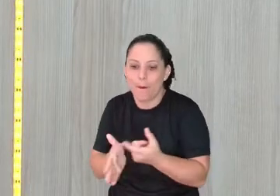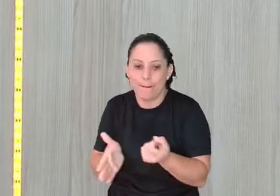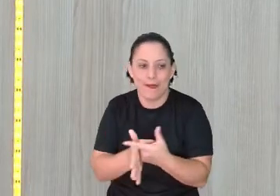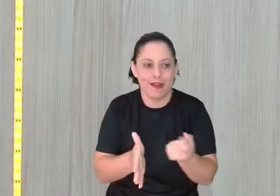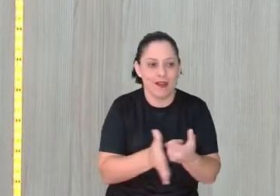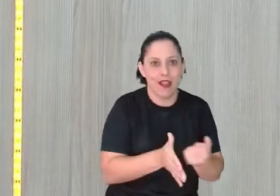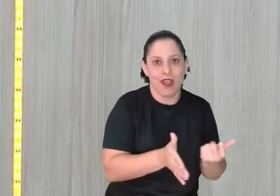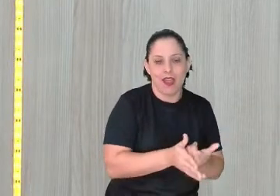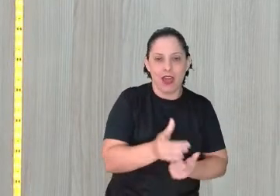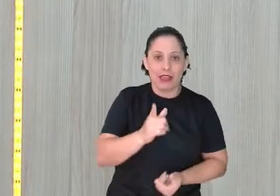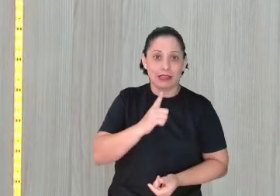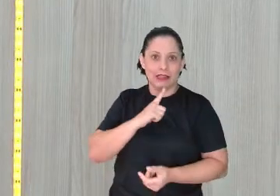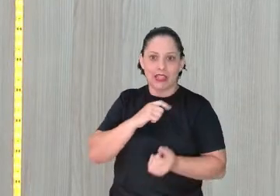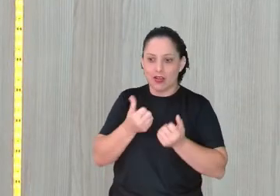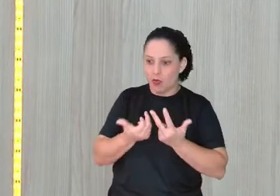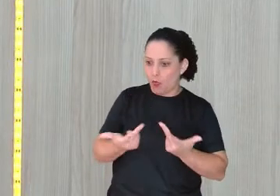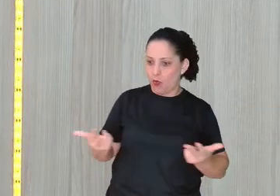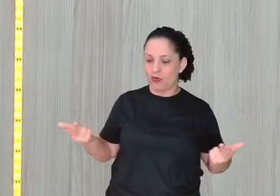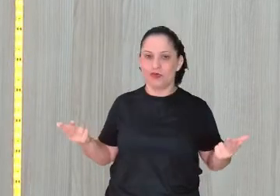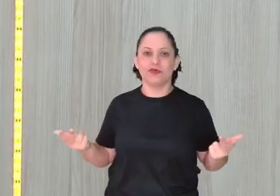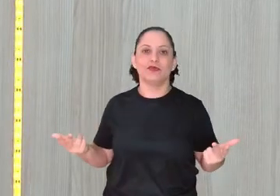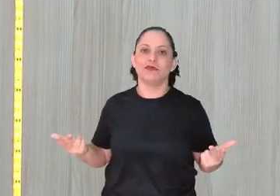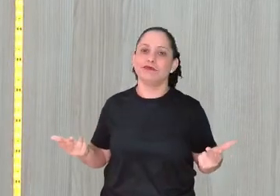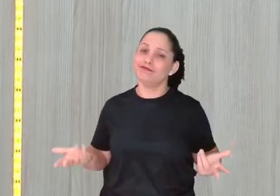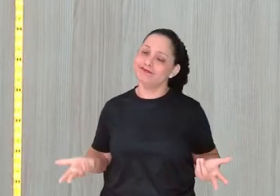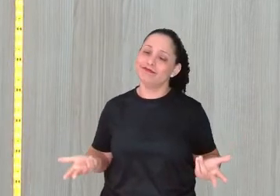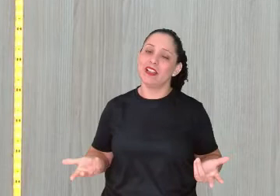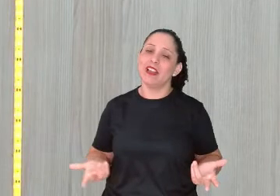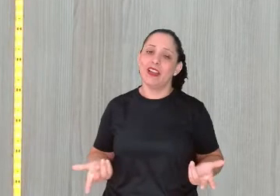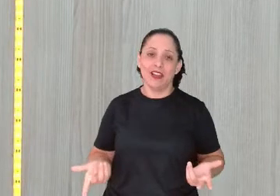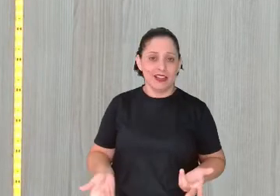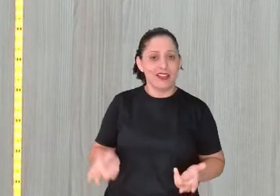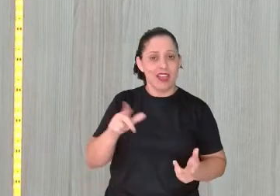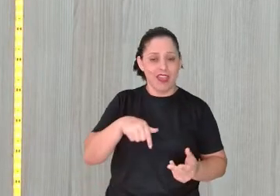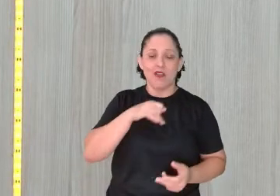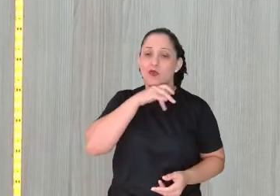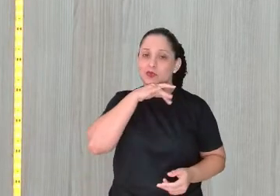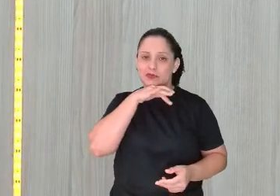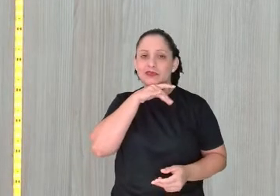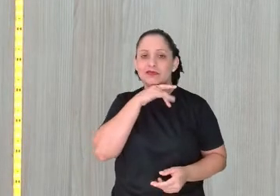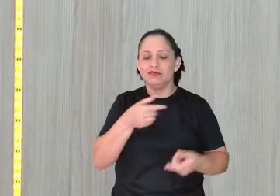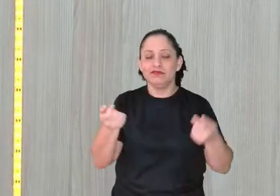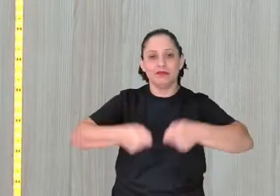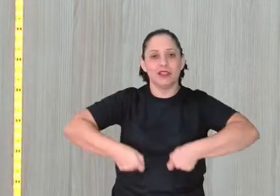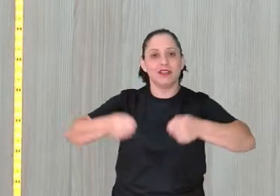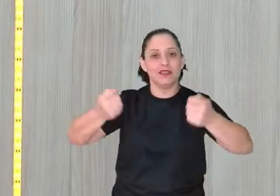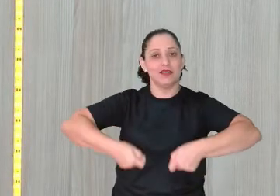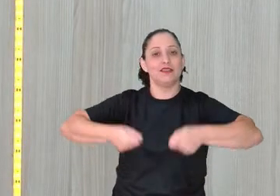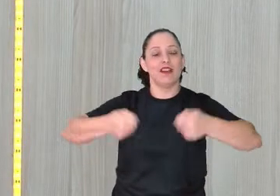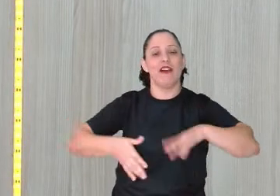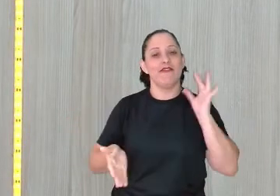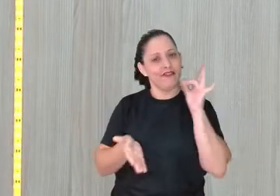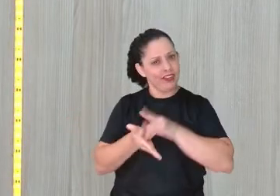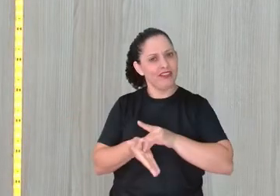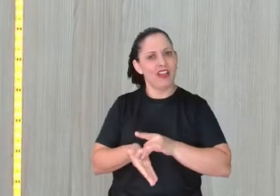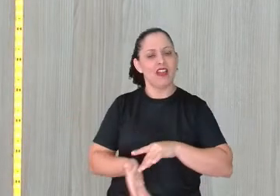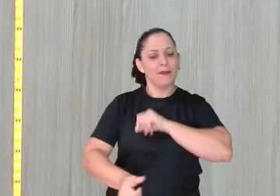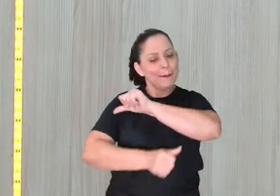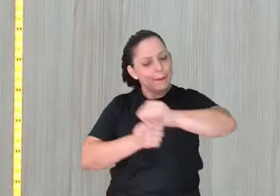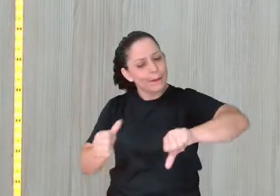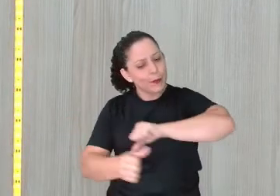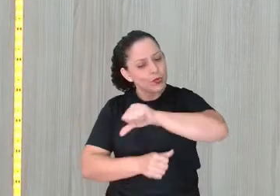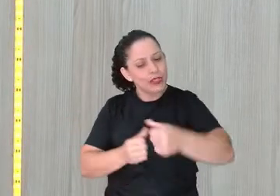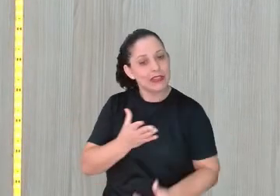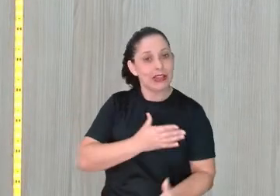ter ao invés de ser, a gente não vai muito para frente não, né? A gente precisa realmente ter essa mudança